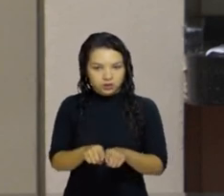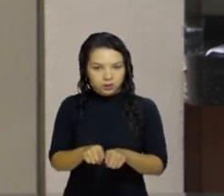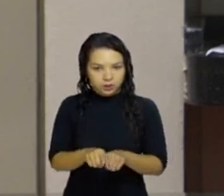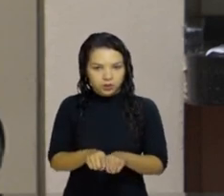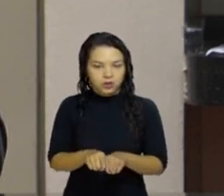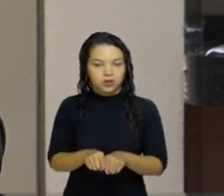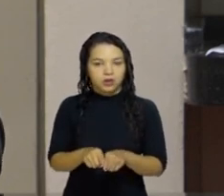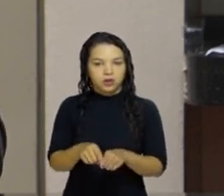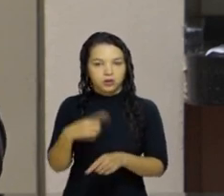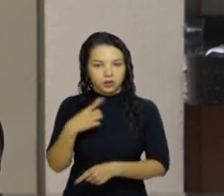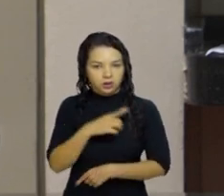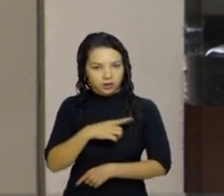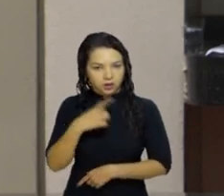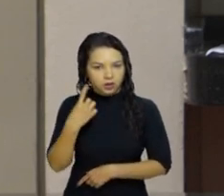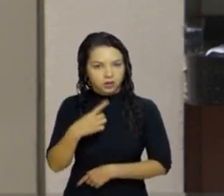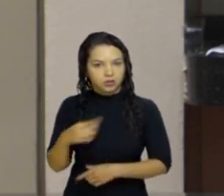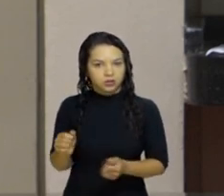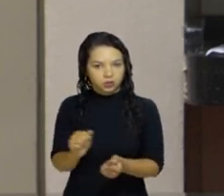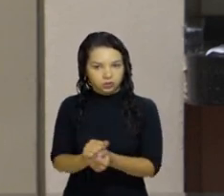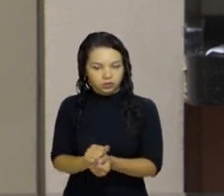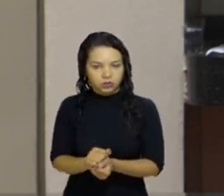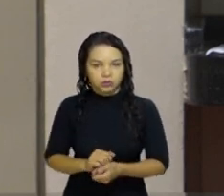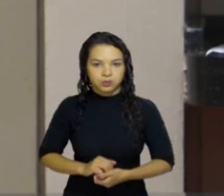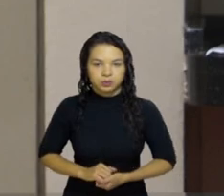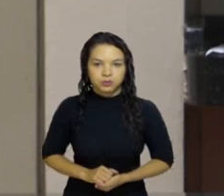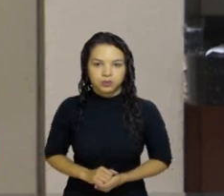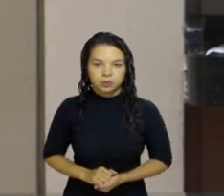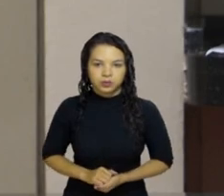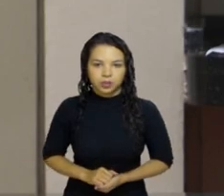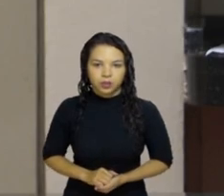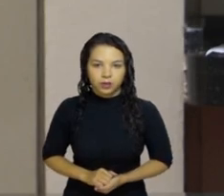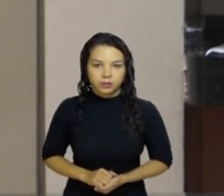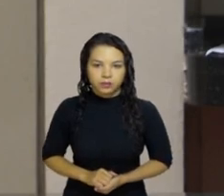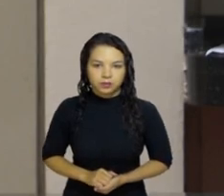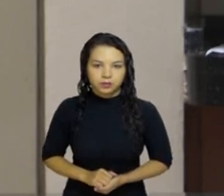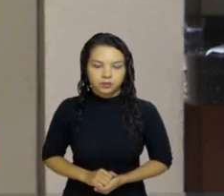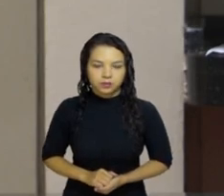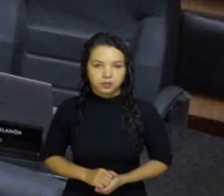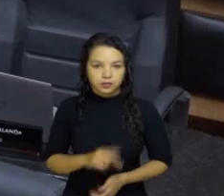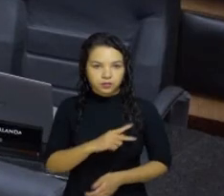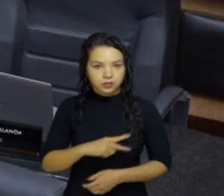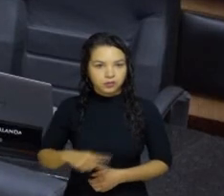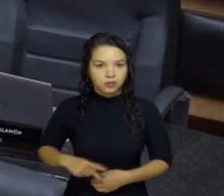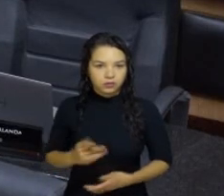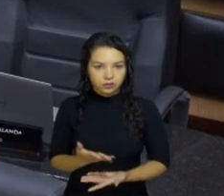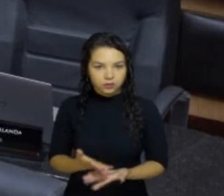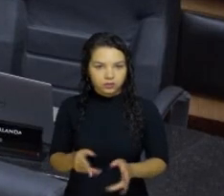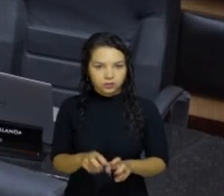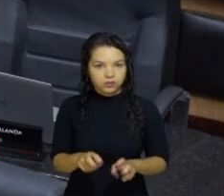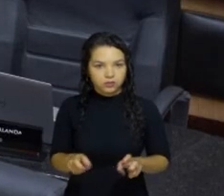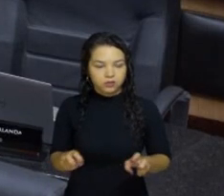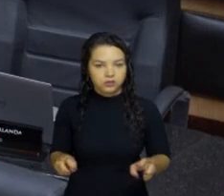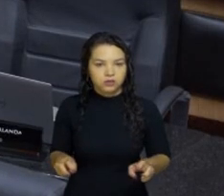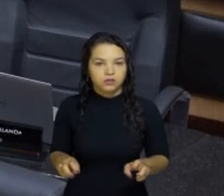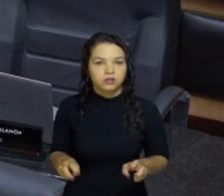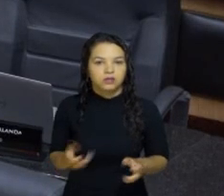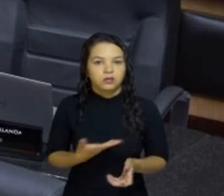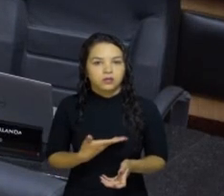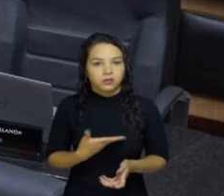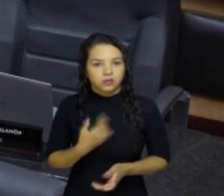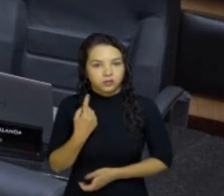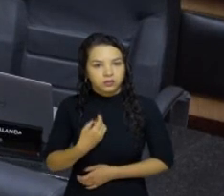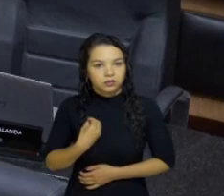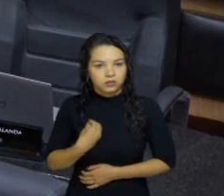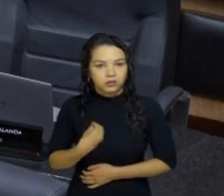recebê-los. Com a palavra, o deputado Mário Mota. Senhor presidente, demais membros da mesa, demais colegas deputados aqui presentes,